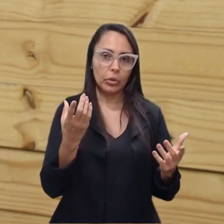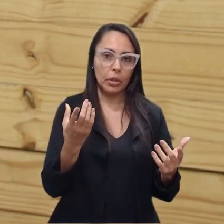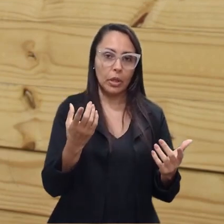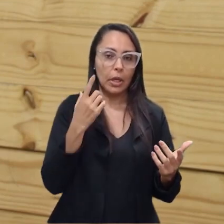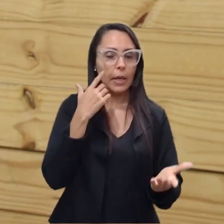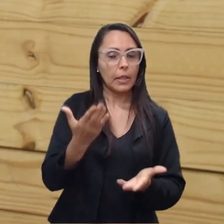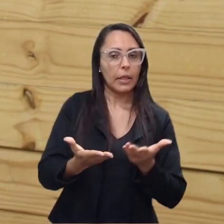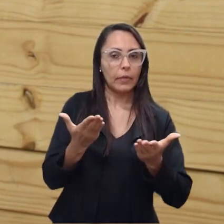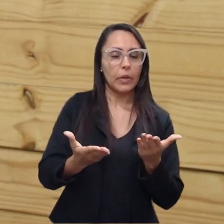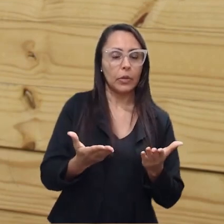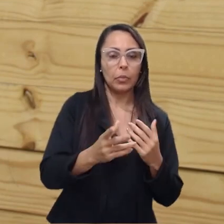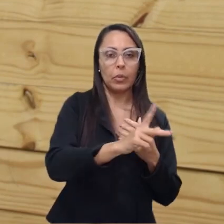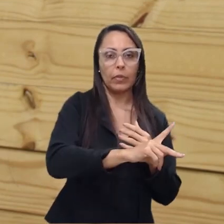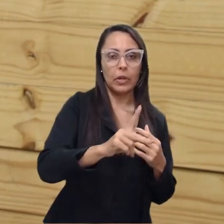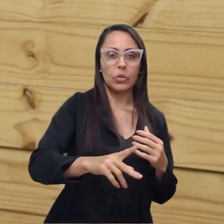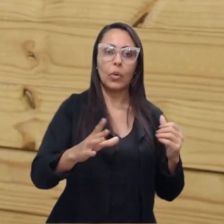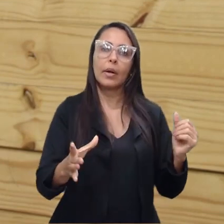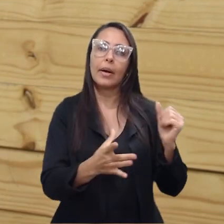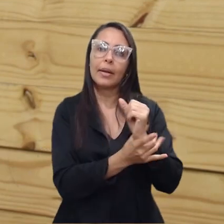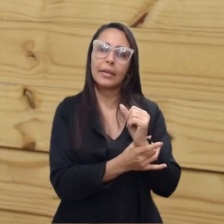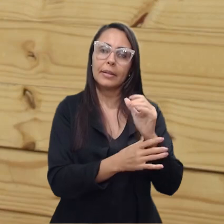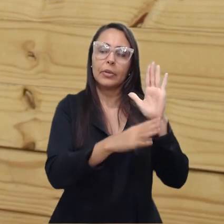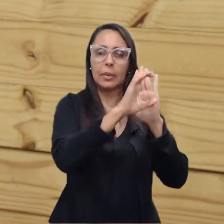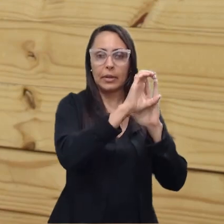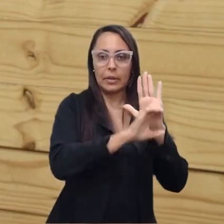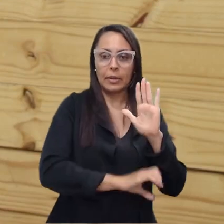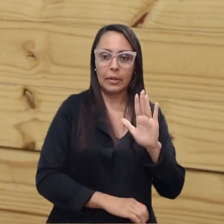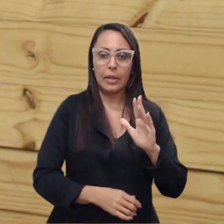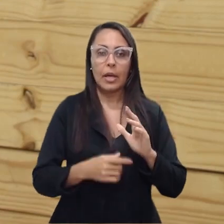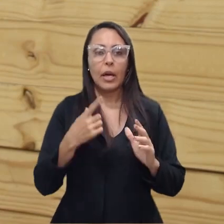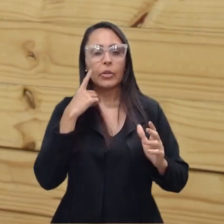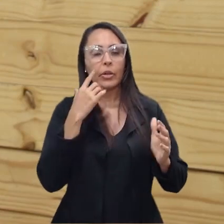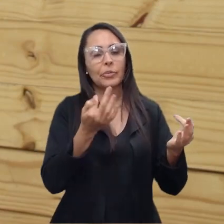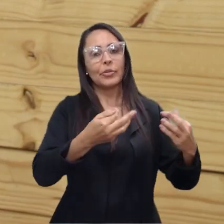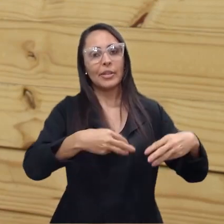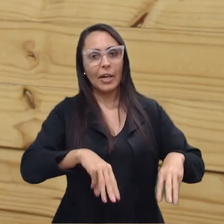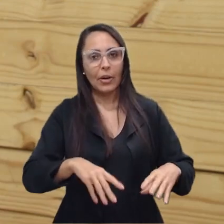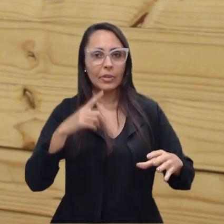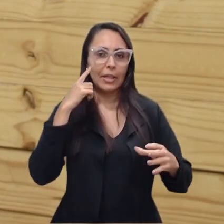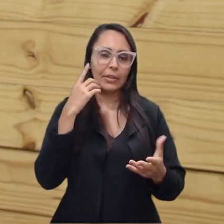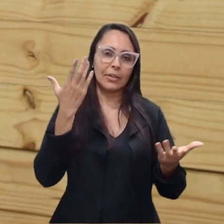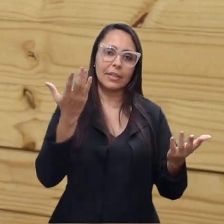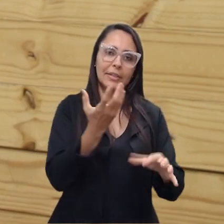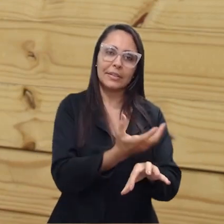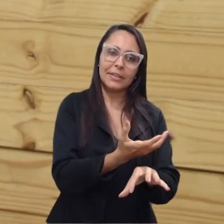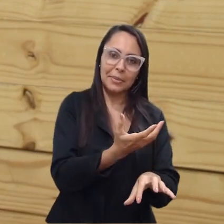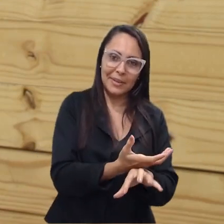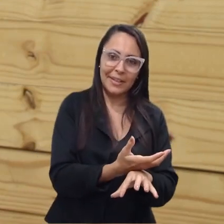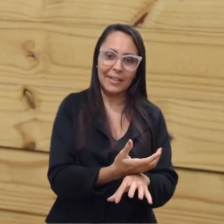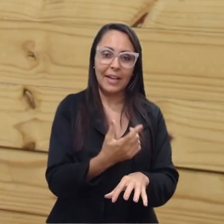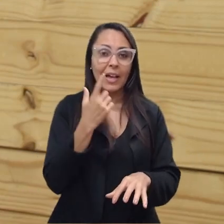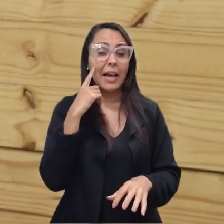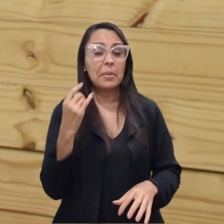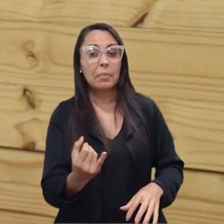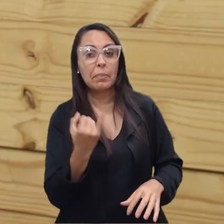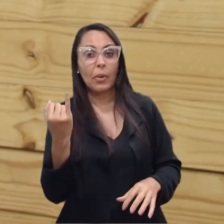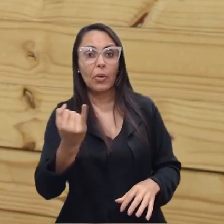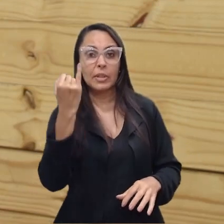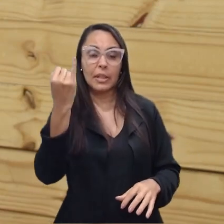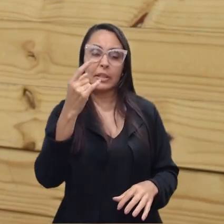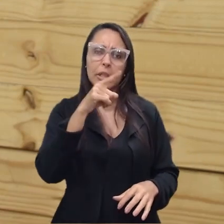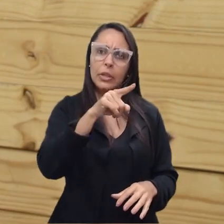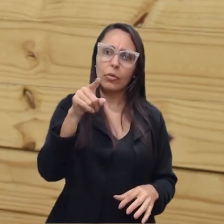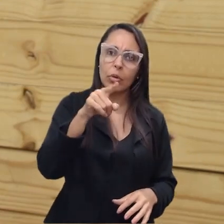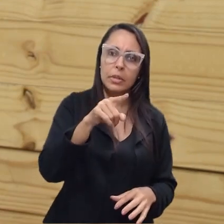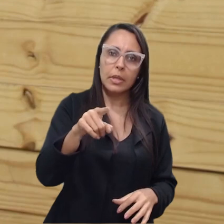professor e o que é garantido para ele através do estatuto. Nós vamos chegando ao final da nossa disciplina. É muito